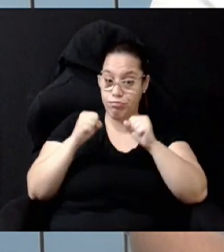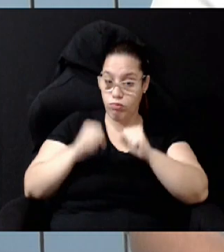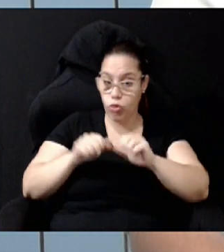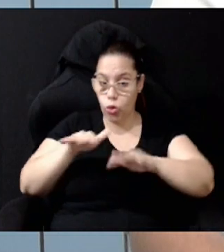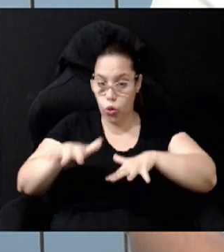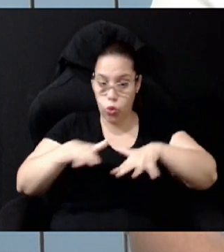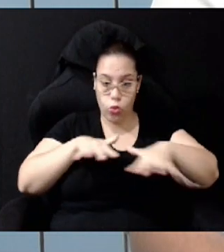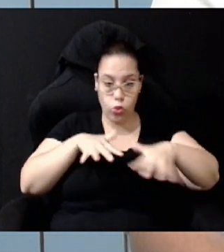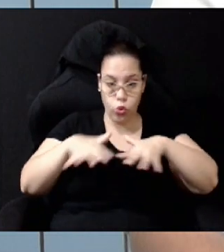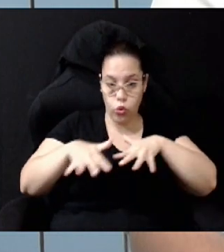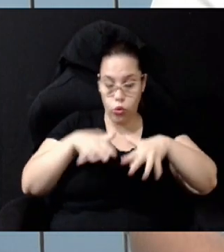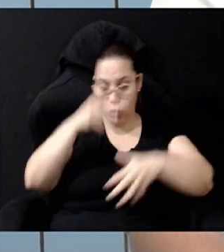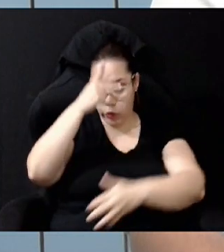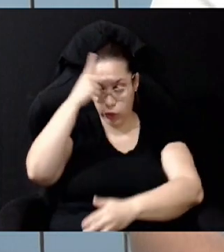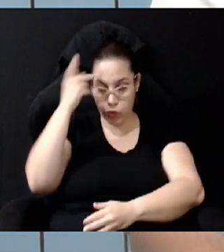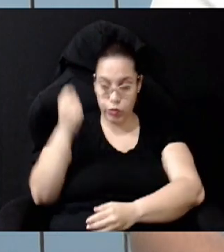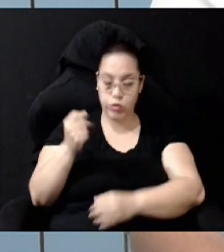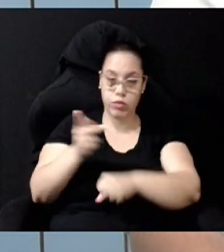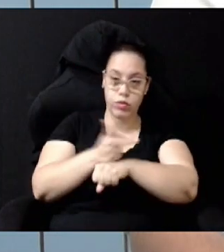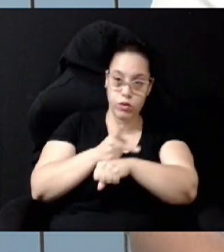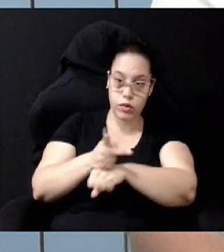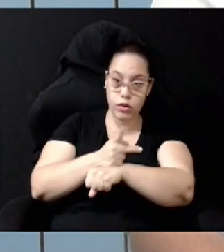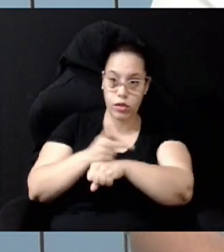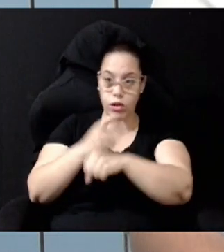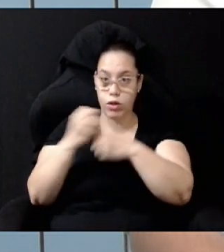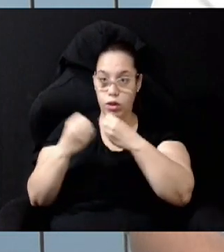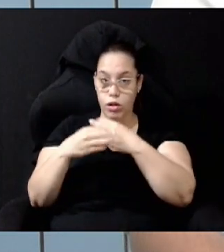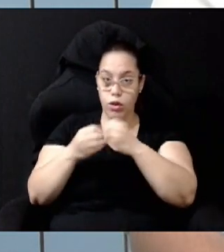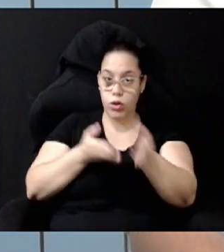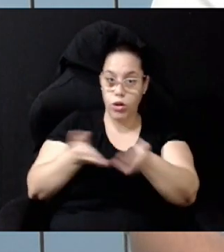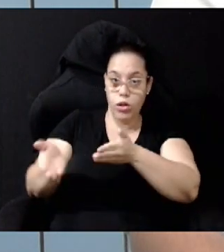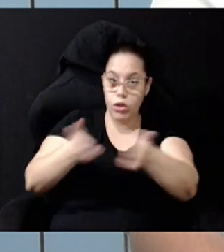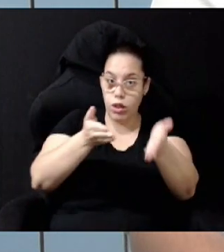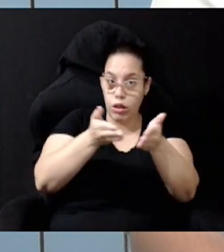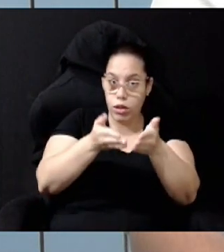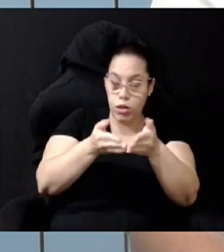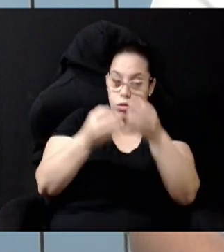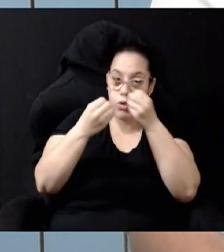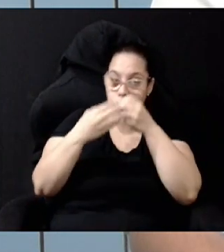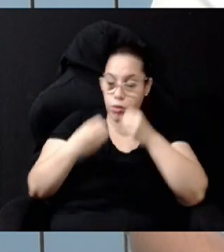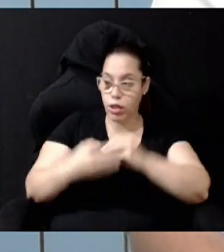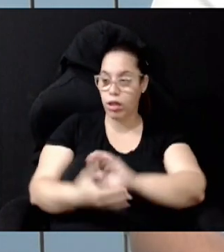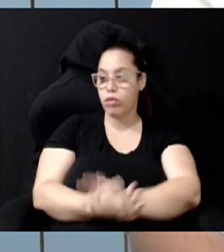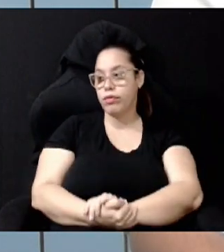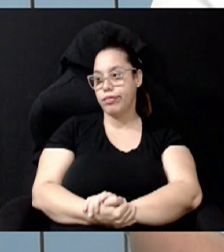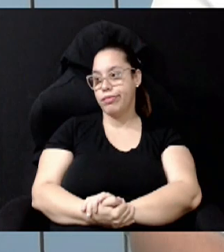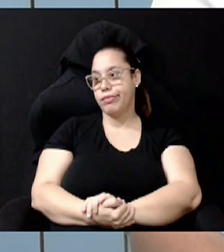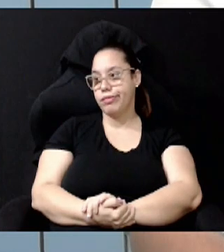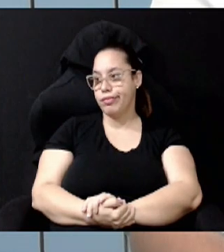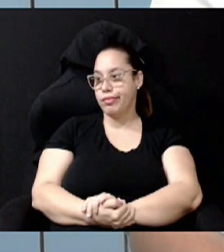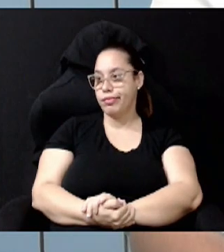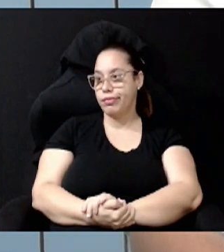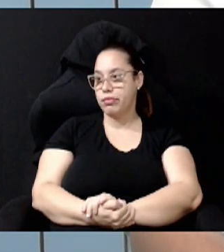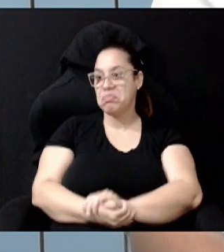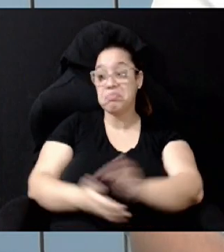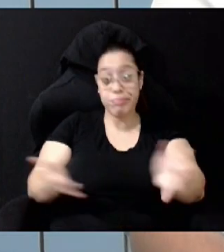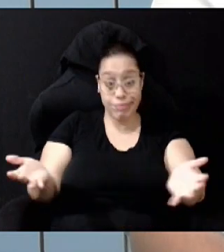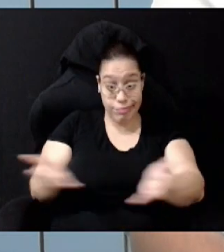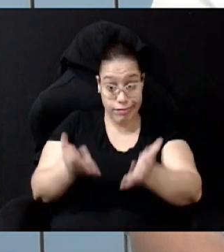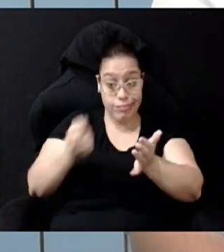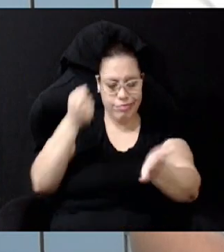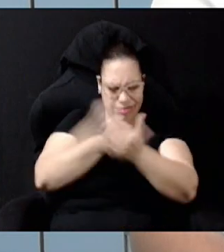né, a buscar uma informação, a levar uma informação, né? E se empenhar, se dedicar